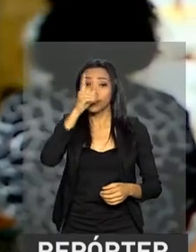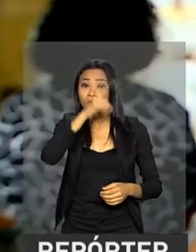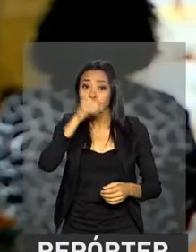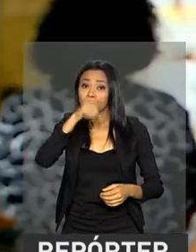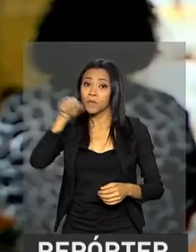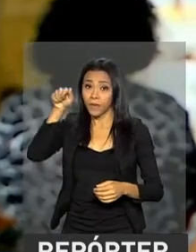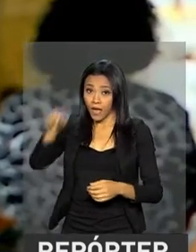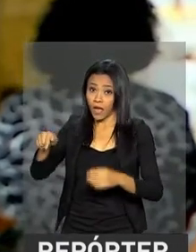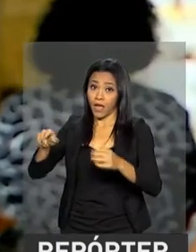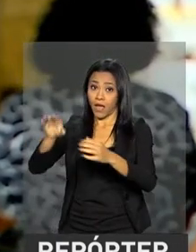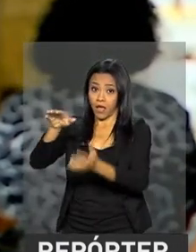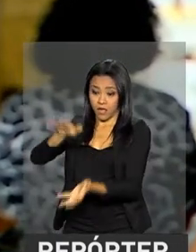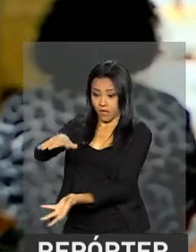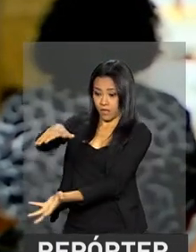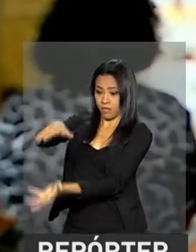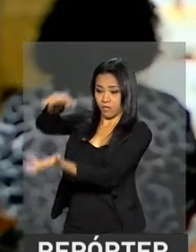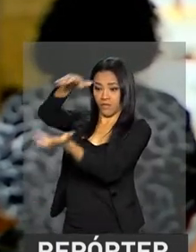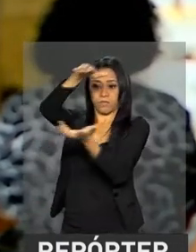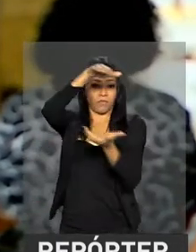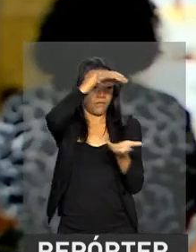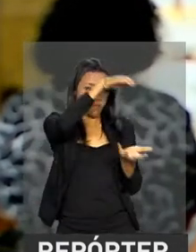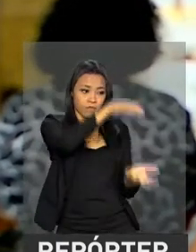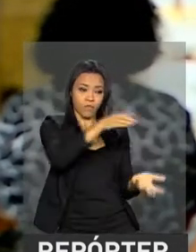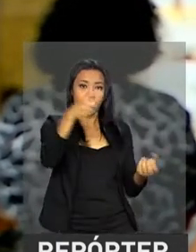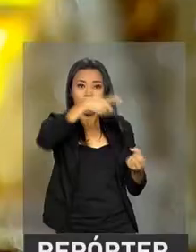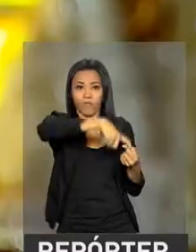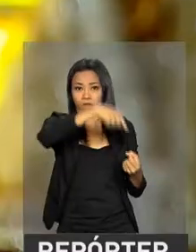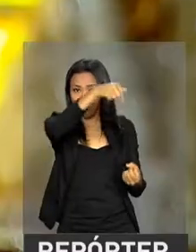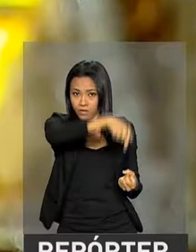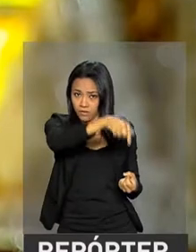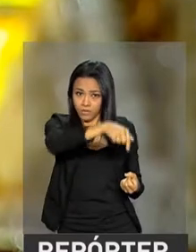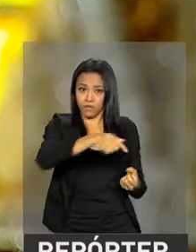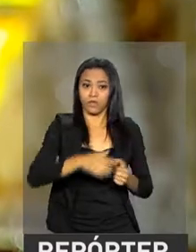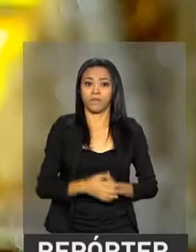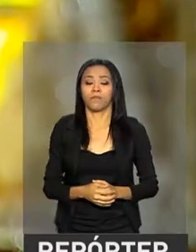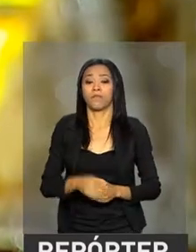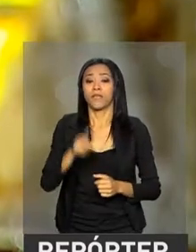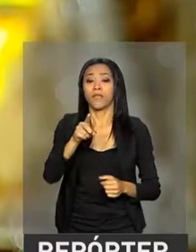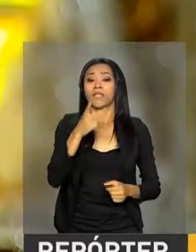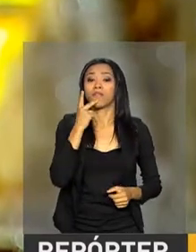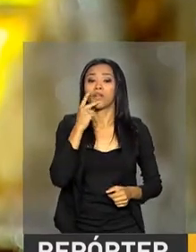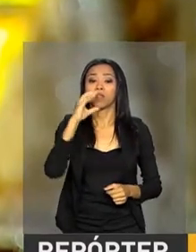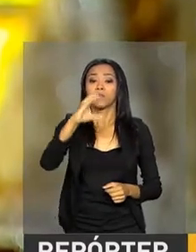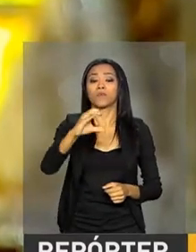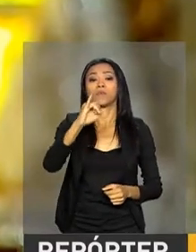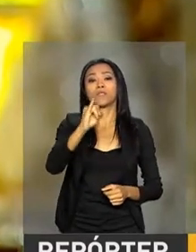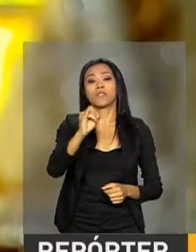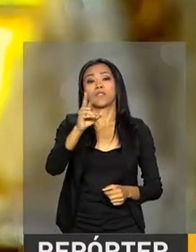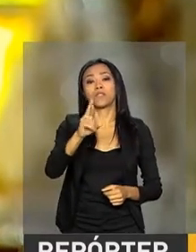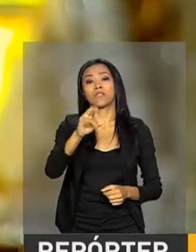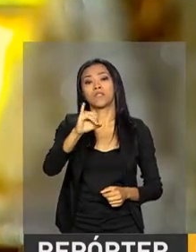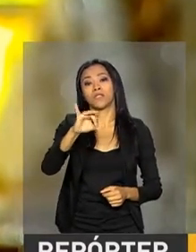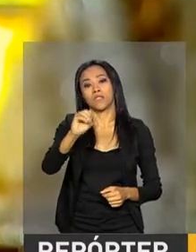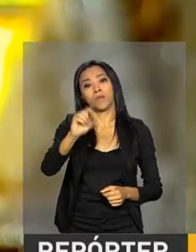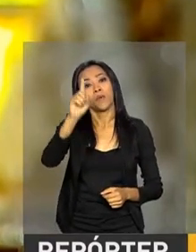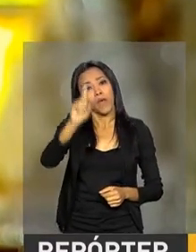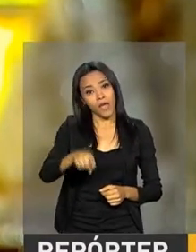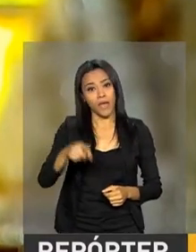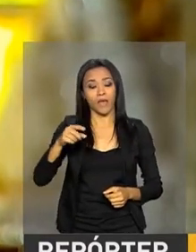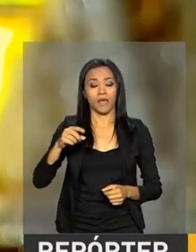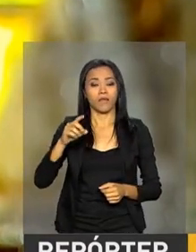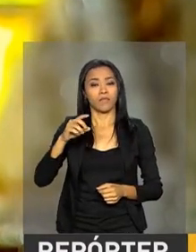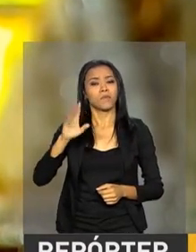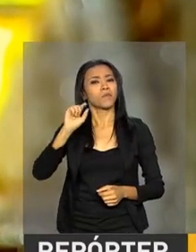para a Basílica, no ponto alto da festa, o Círio. O Círio é, sobretudo, uma manifestação de fé,